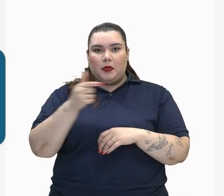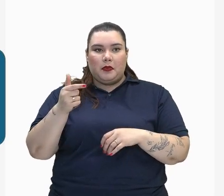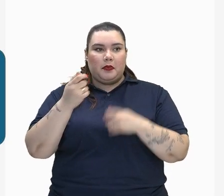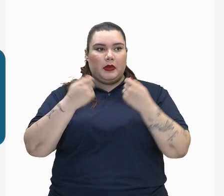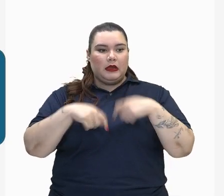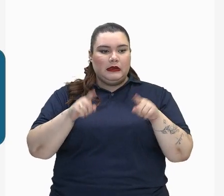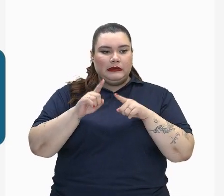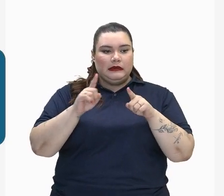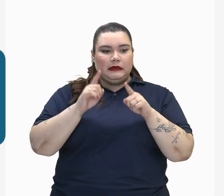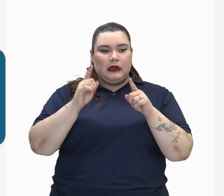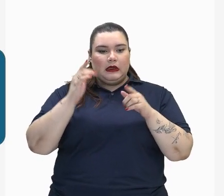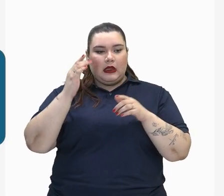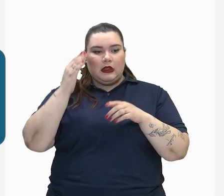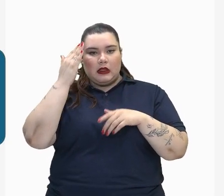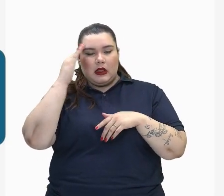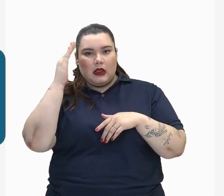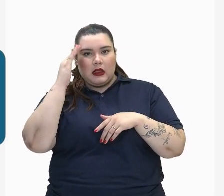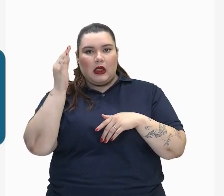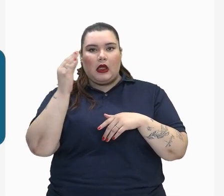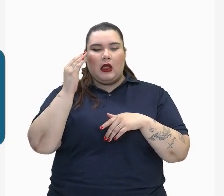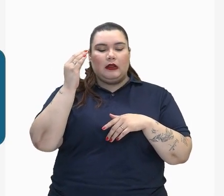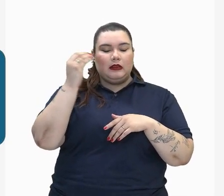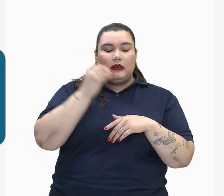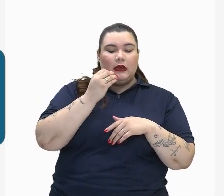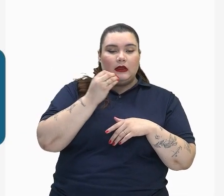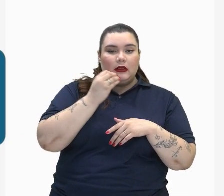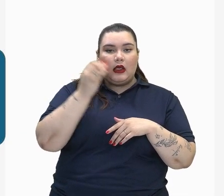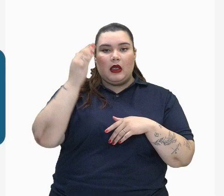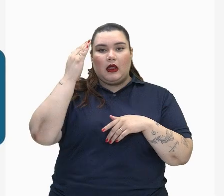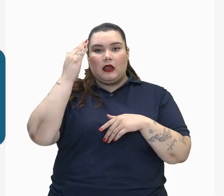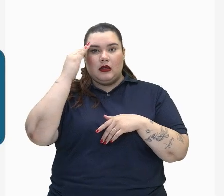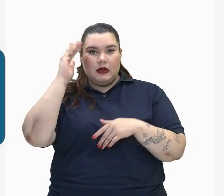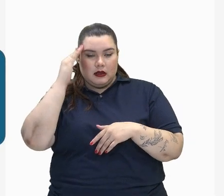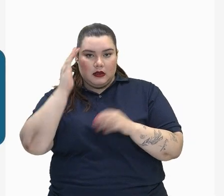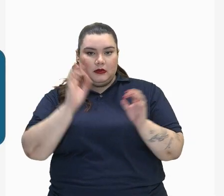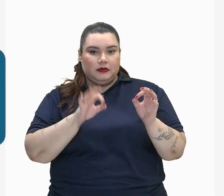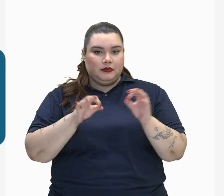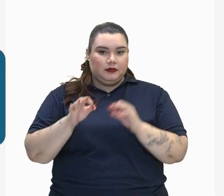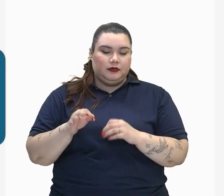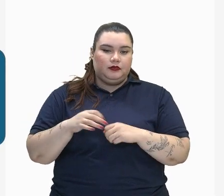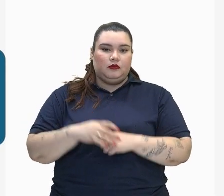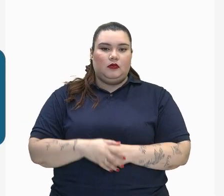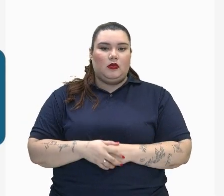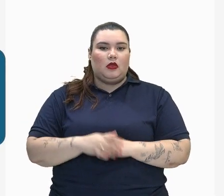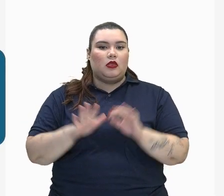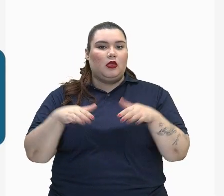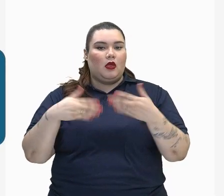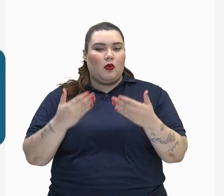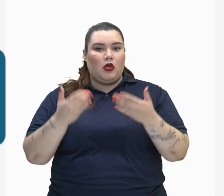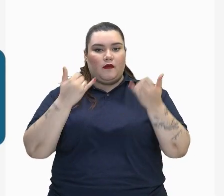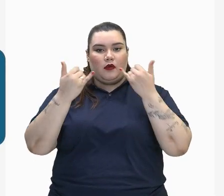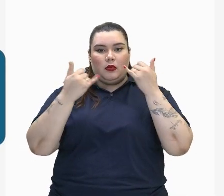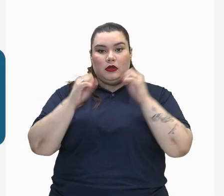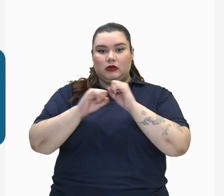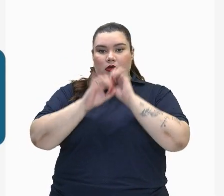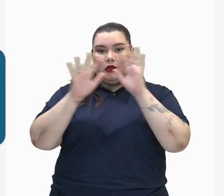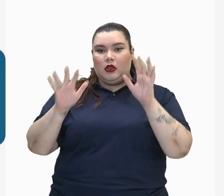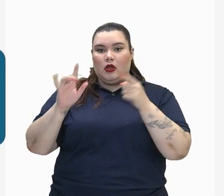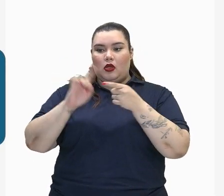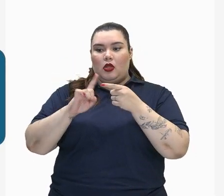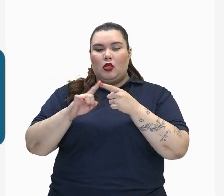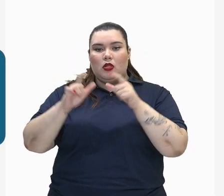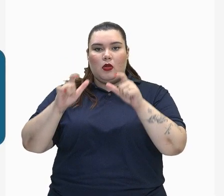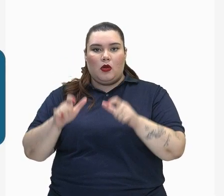de localizá-las. Então, nas explícitas, nós vimos o ambiente, que é o